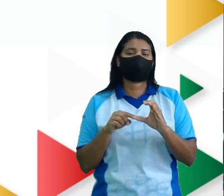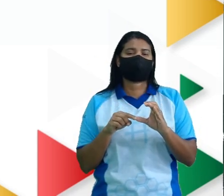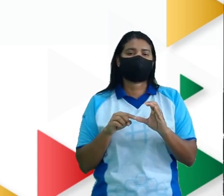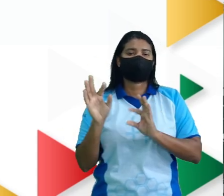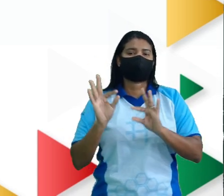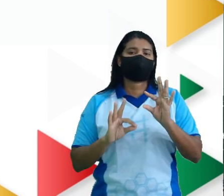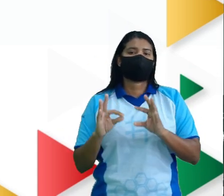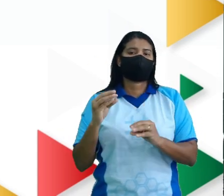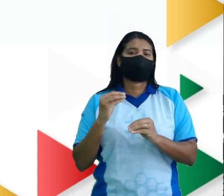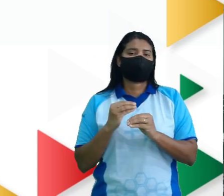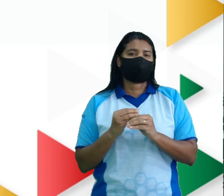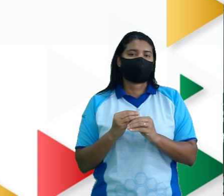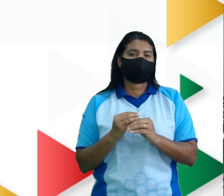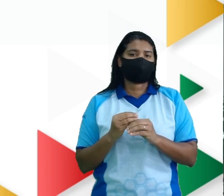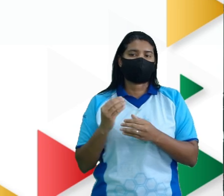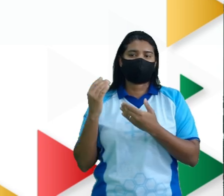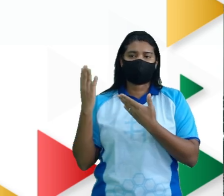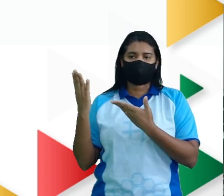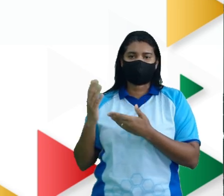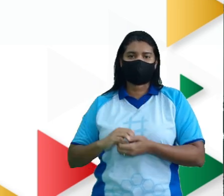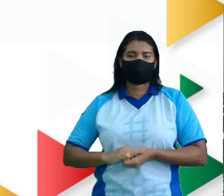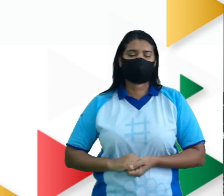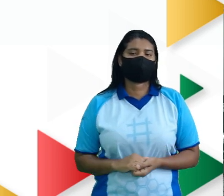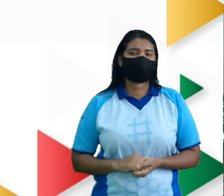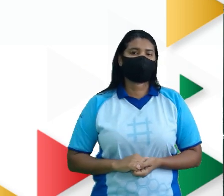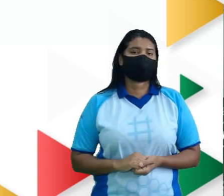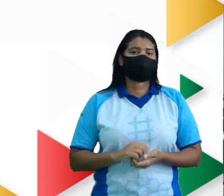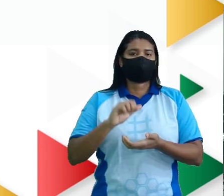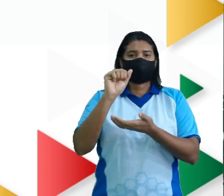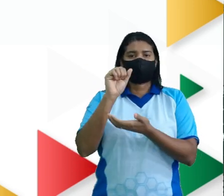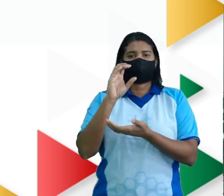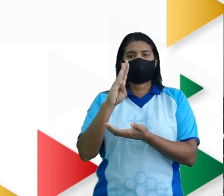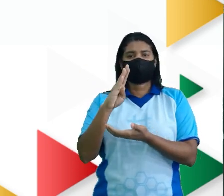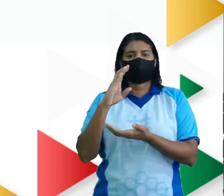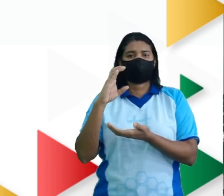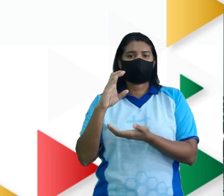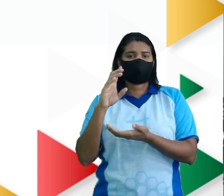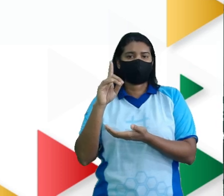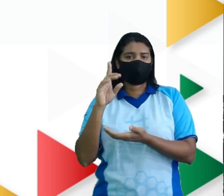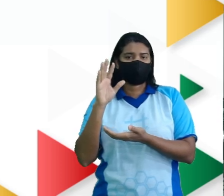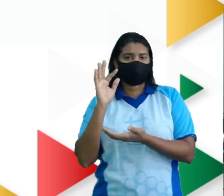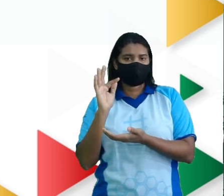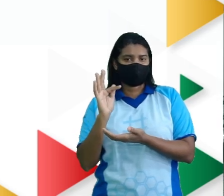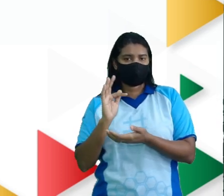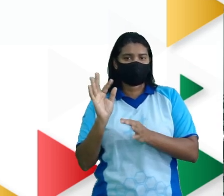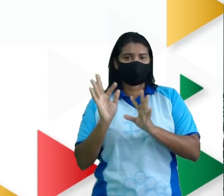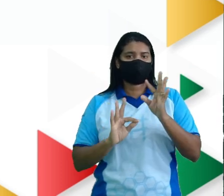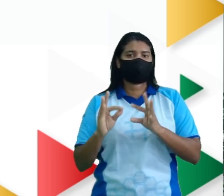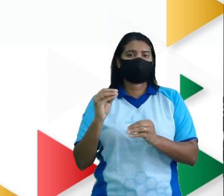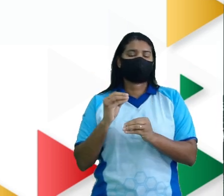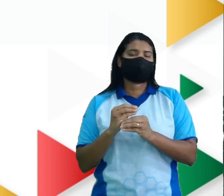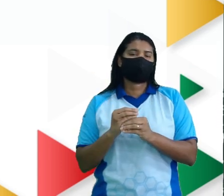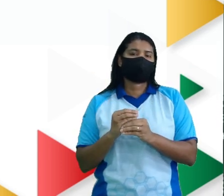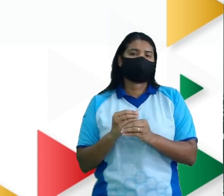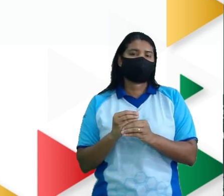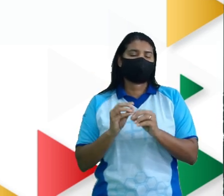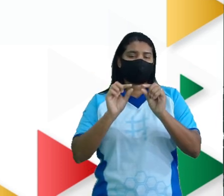estiverem nesse formato, os pontos A, B, C, D e F definem o